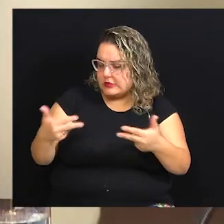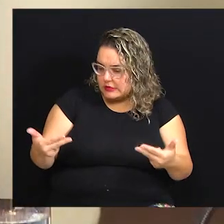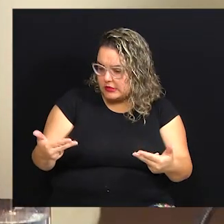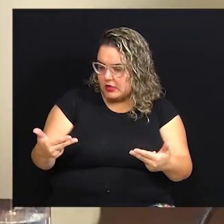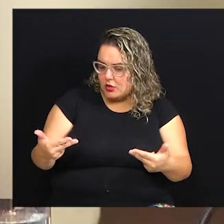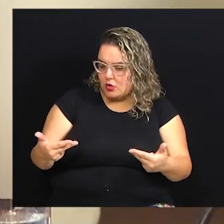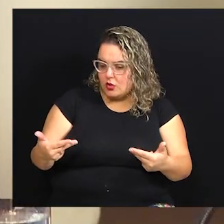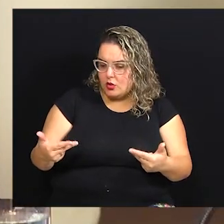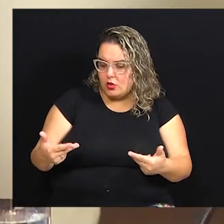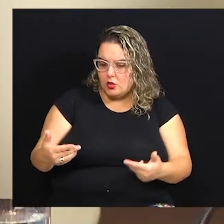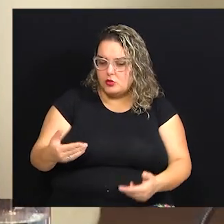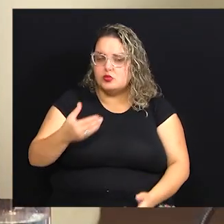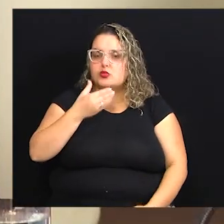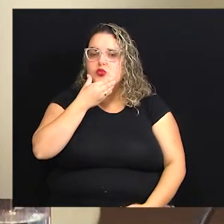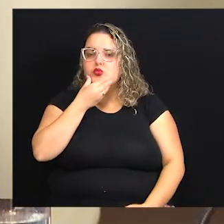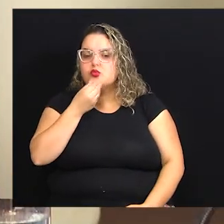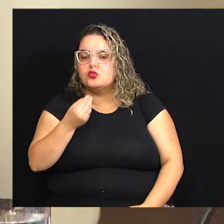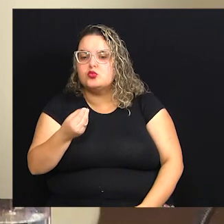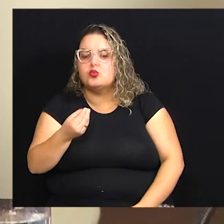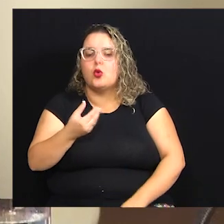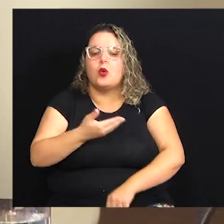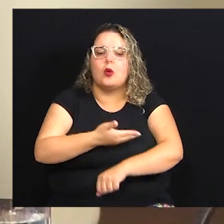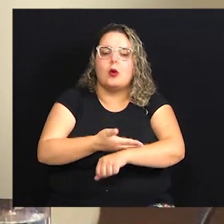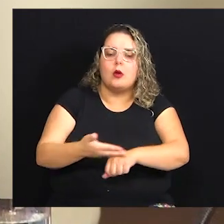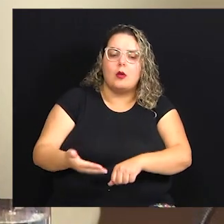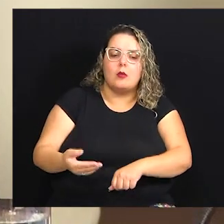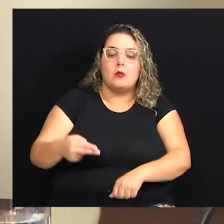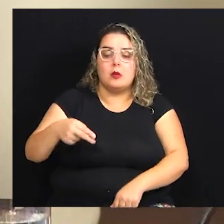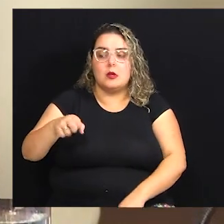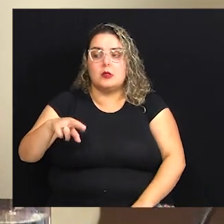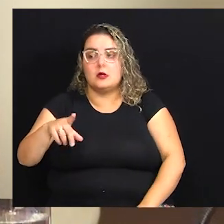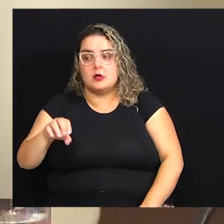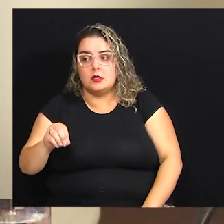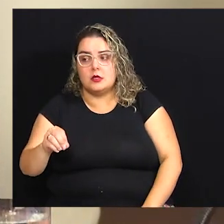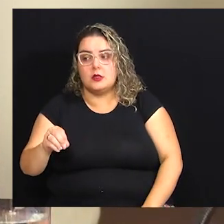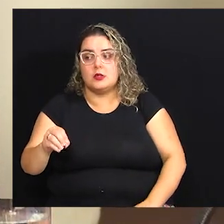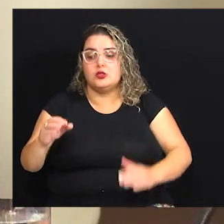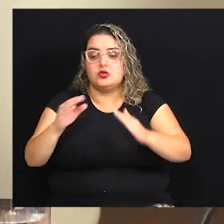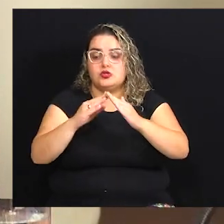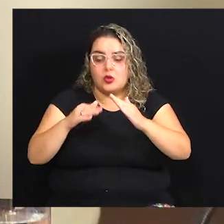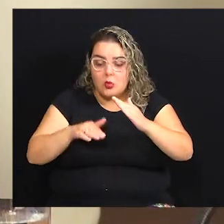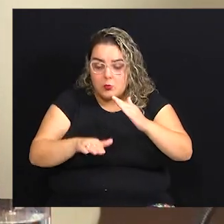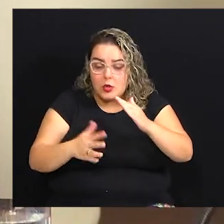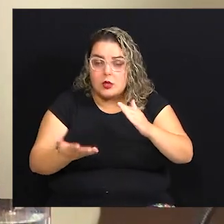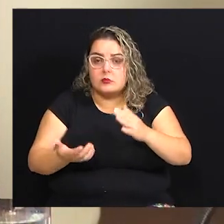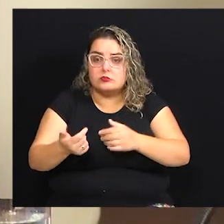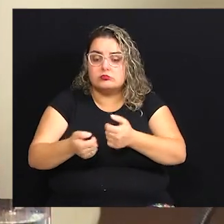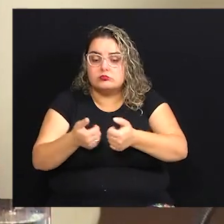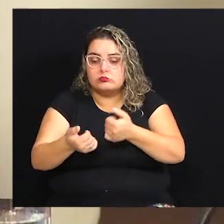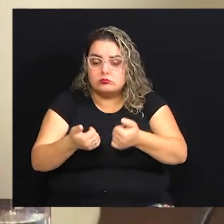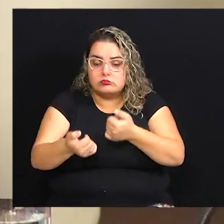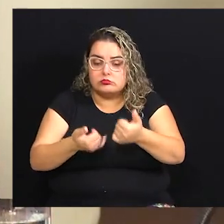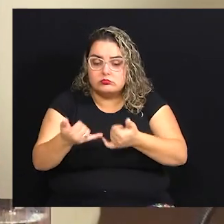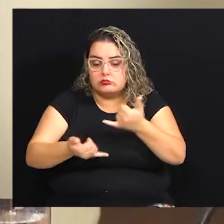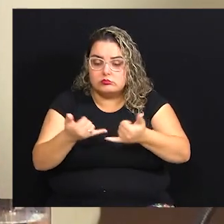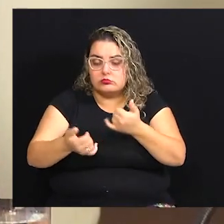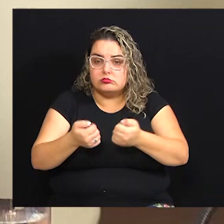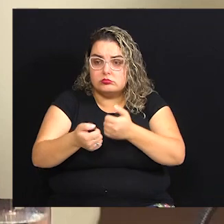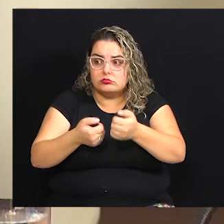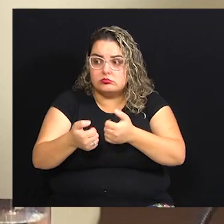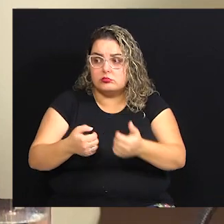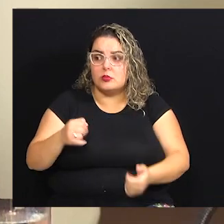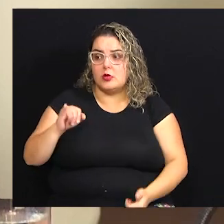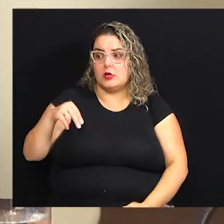do homem branco ali jogando nerd no porão lá de casa, é o que gerou o movimento até hoje dos